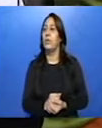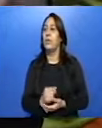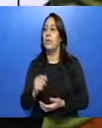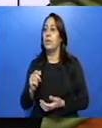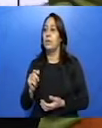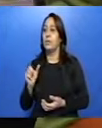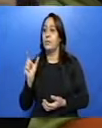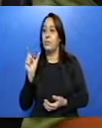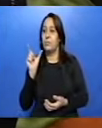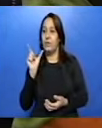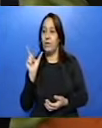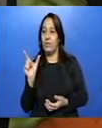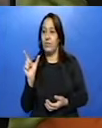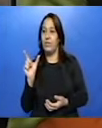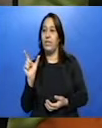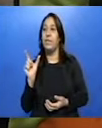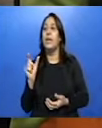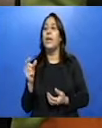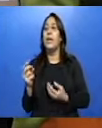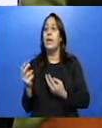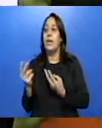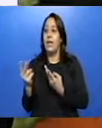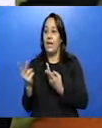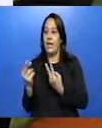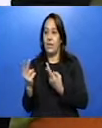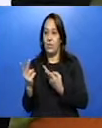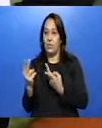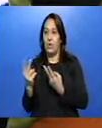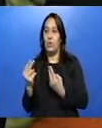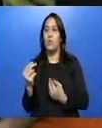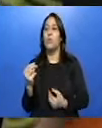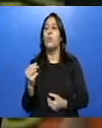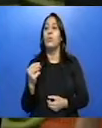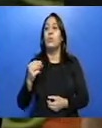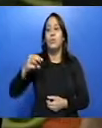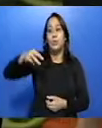Henrique. Então, é igual de morro.